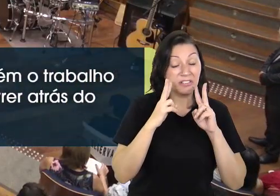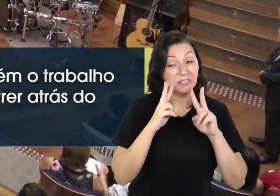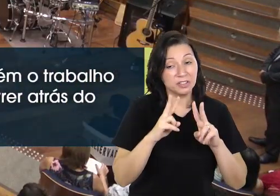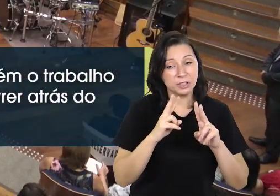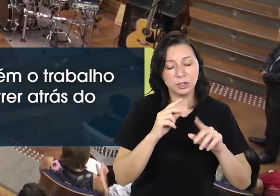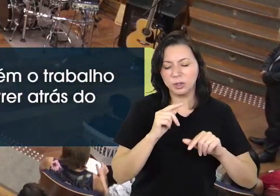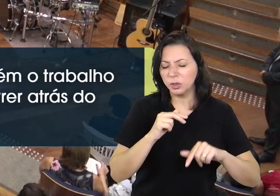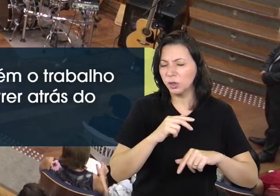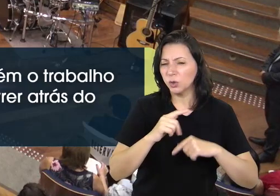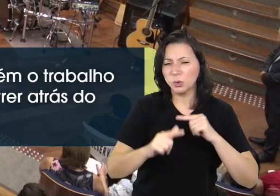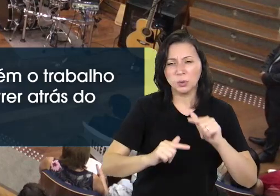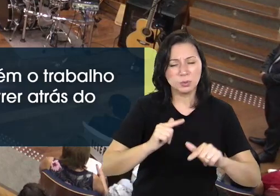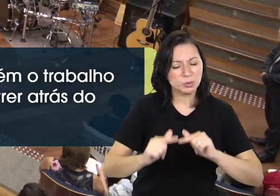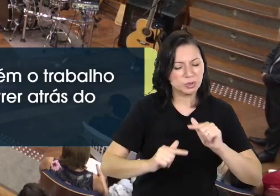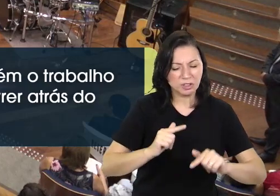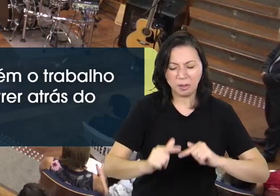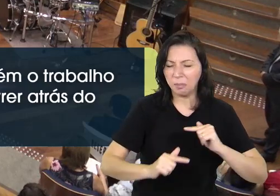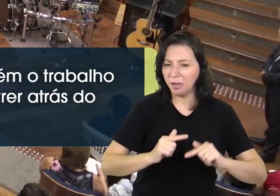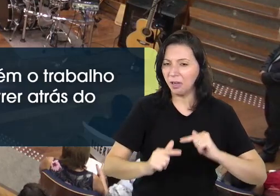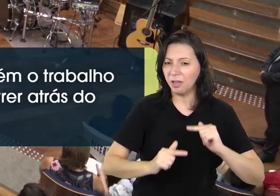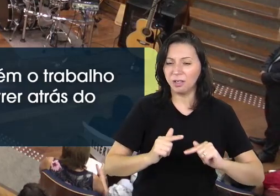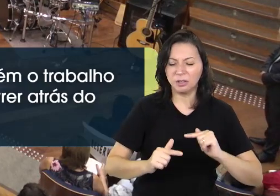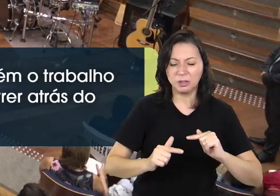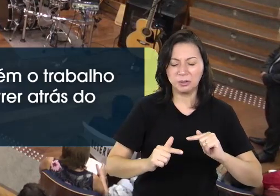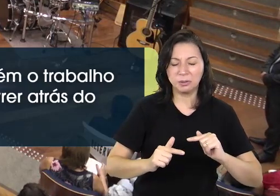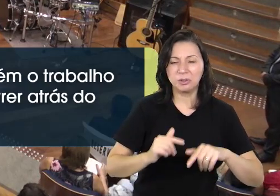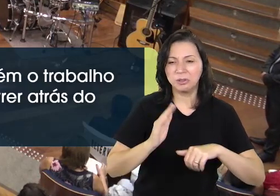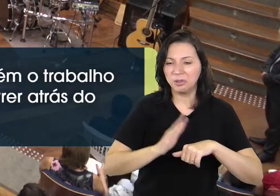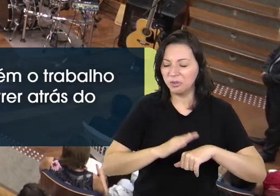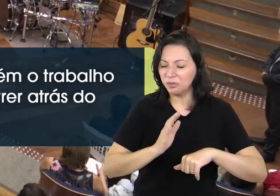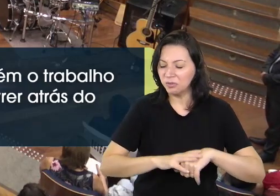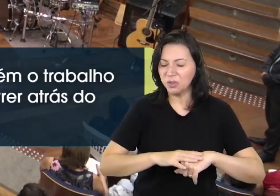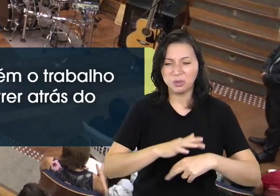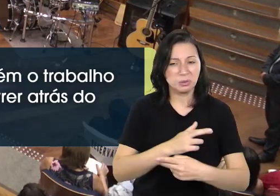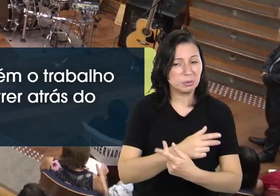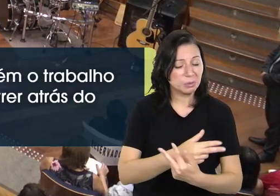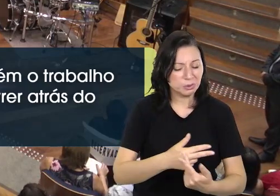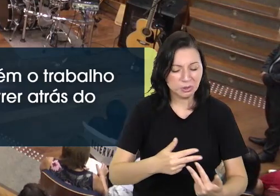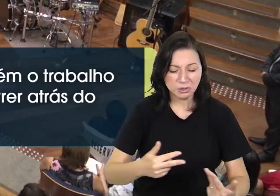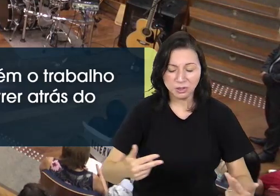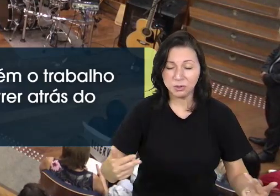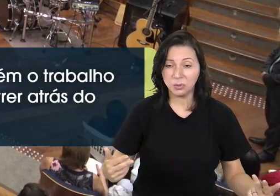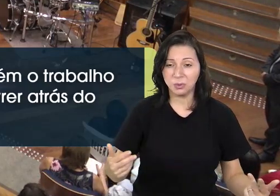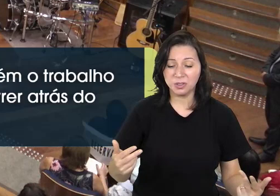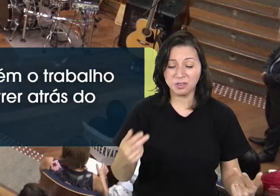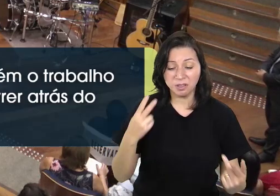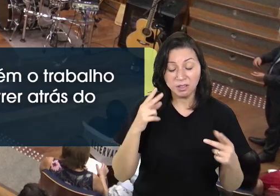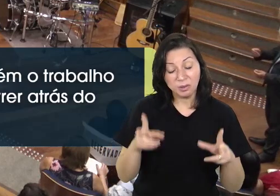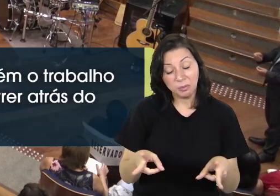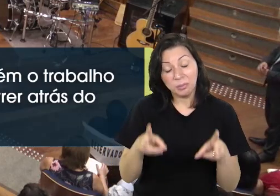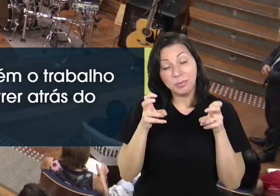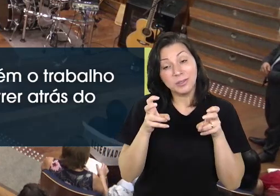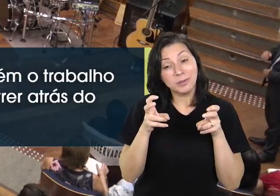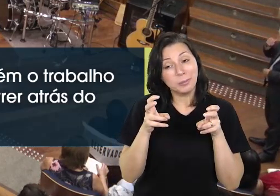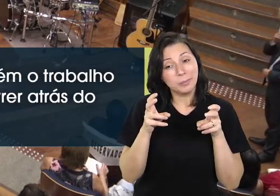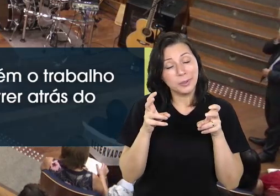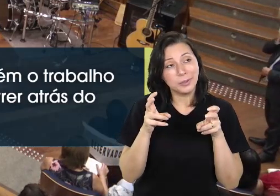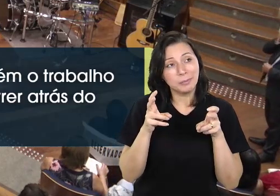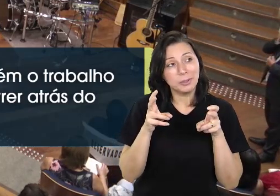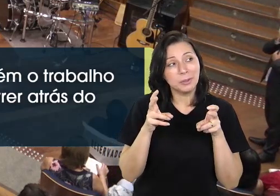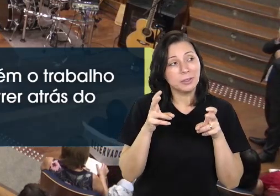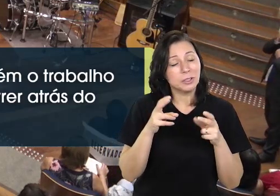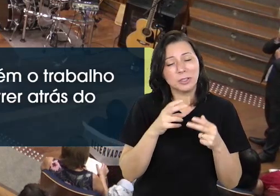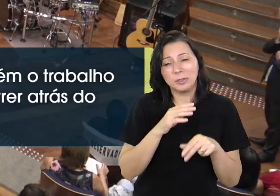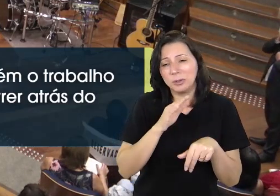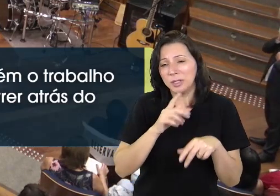como também o trabalho que eu confundidas havia feito e Eis que tudo era vaidade e correr